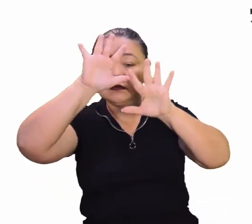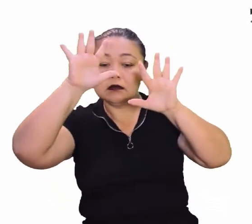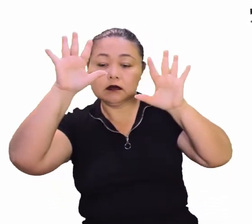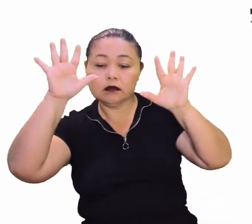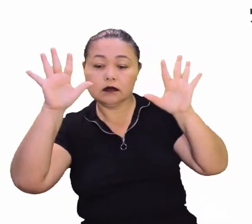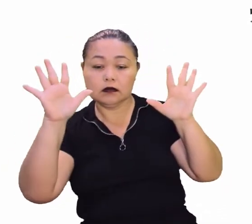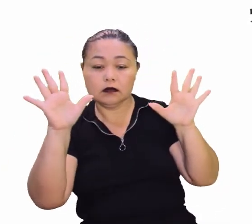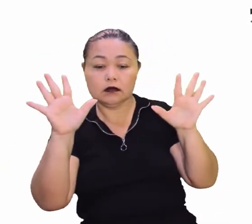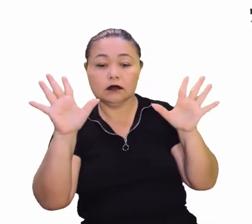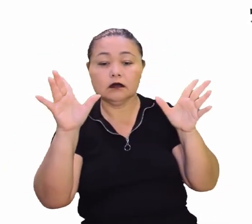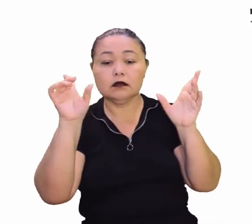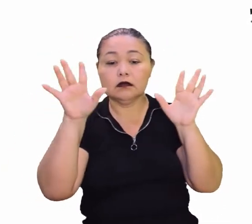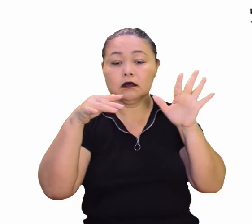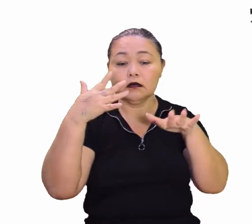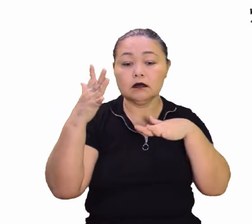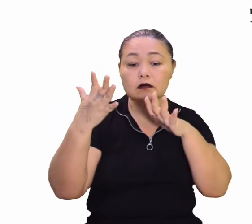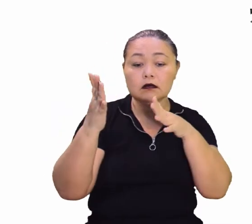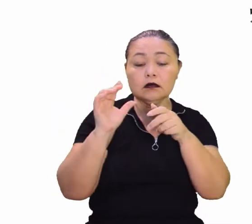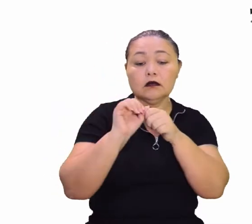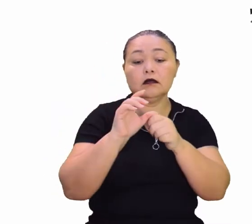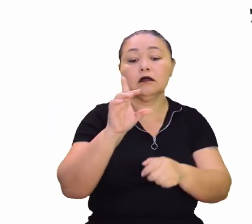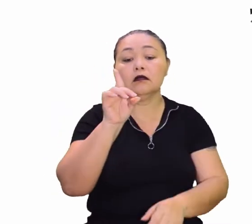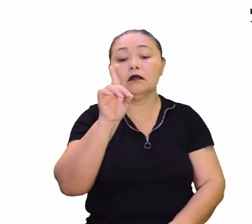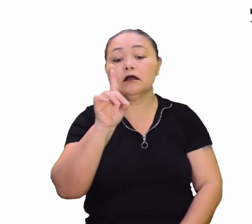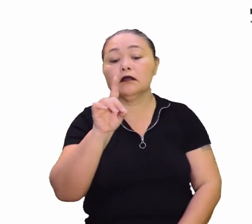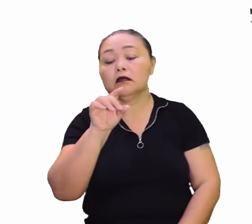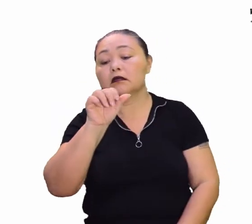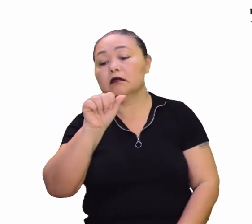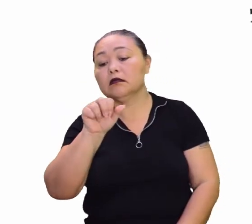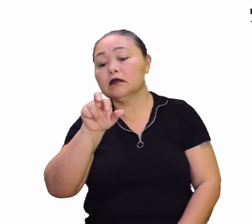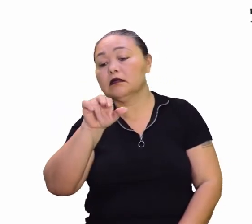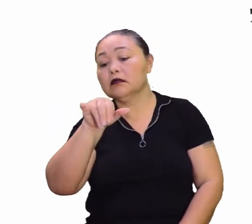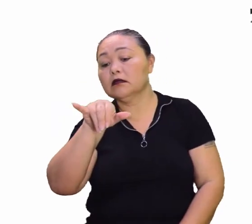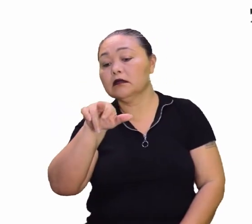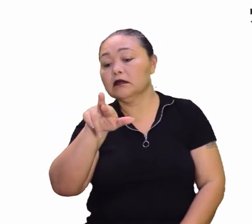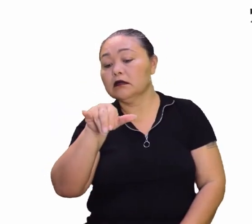é o Dairy Belt, cinturão do leite.